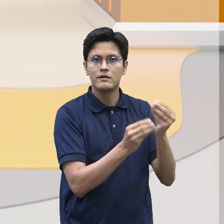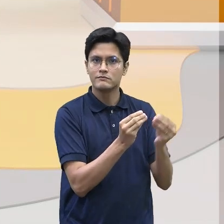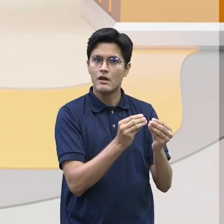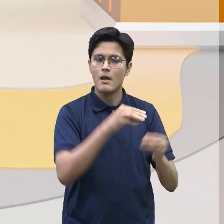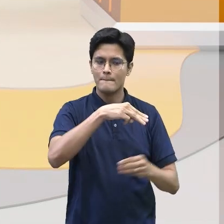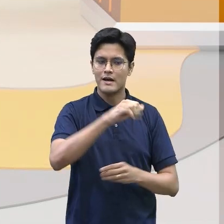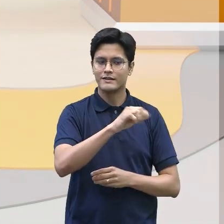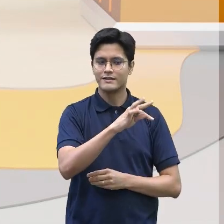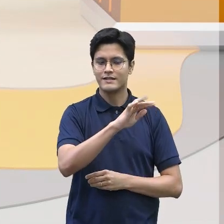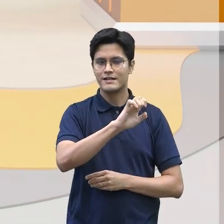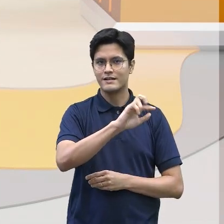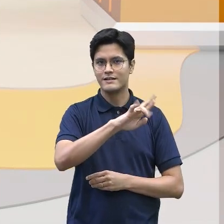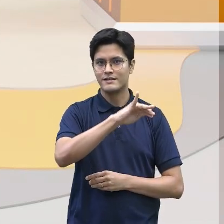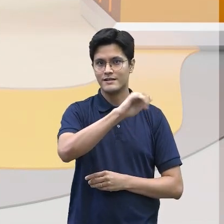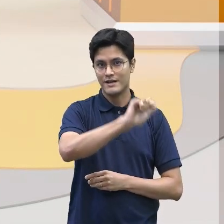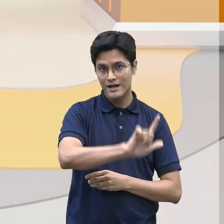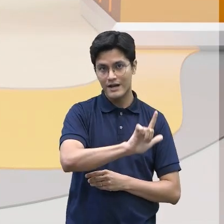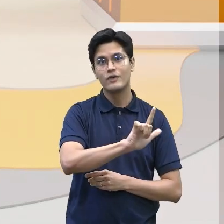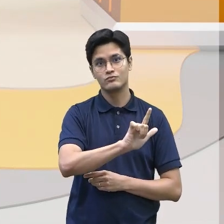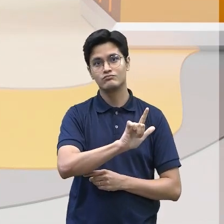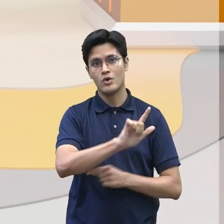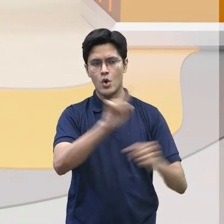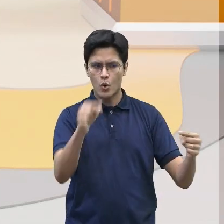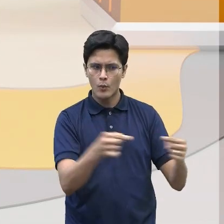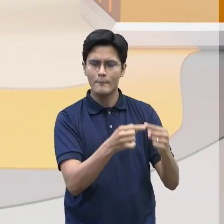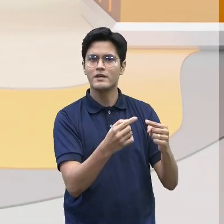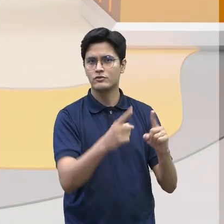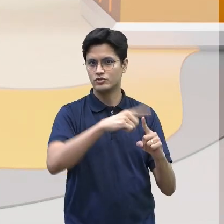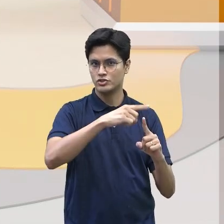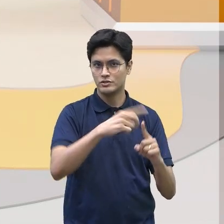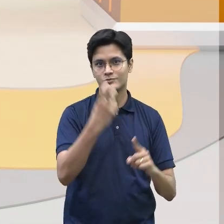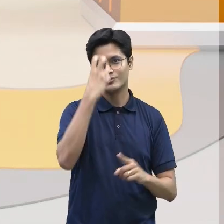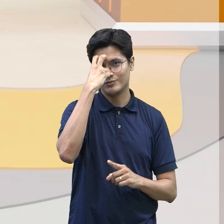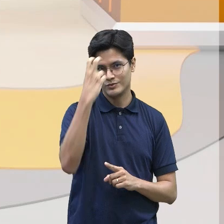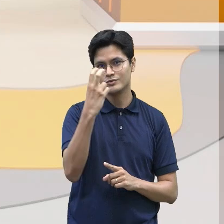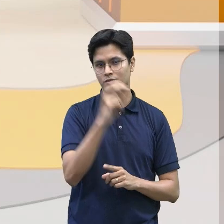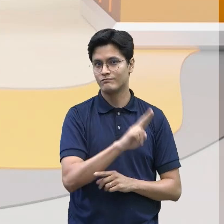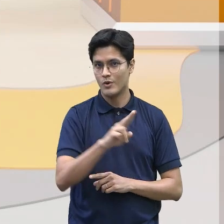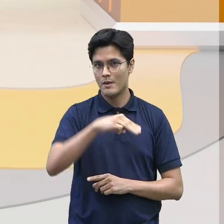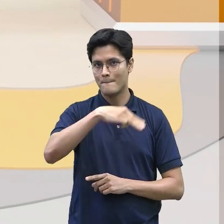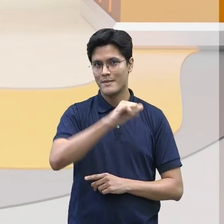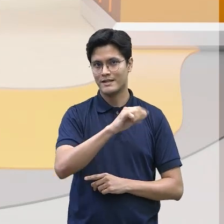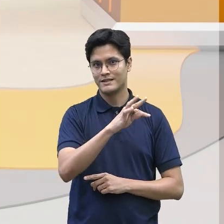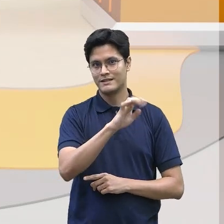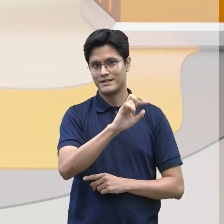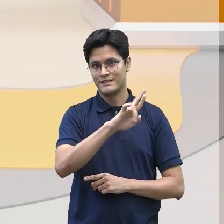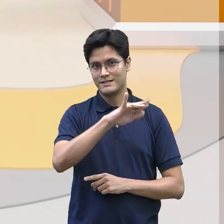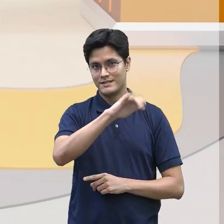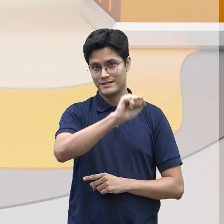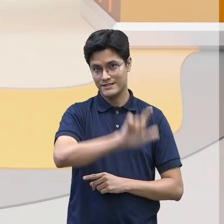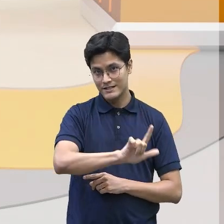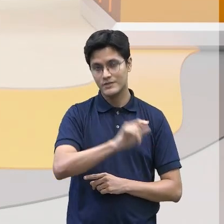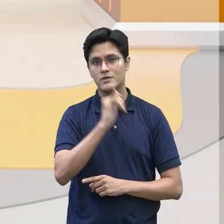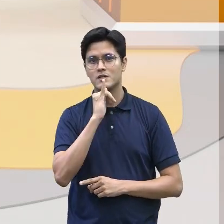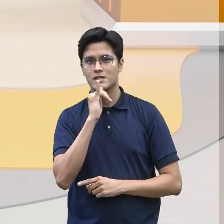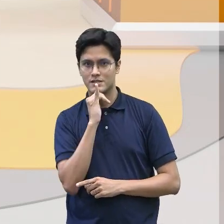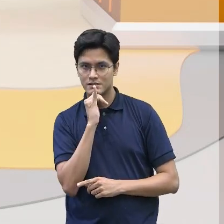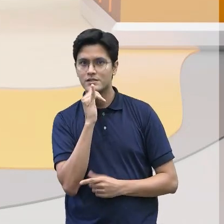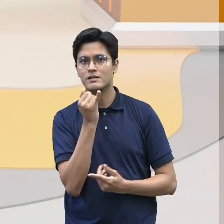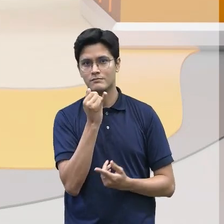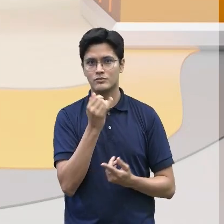faz referência a esse tipo de cultura é chamado de cultura material. Como, por exemplo, uma ferramenta,